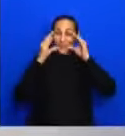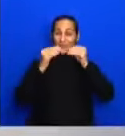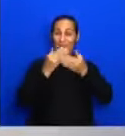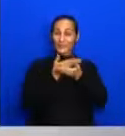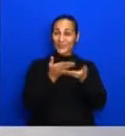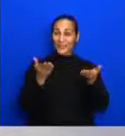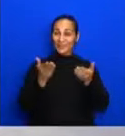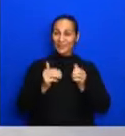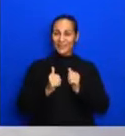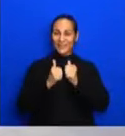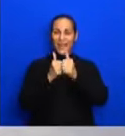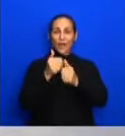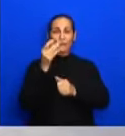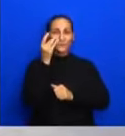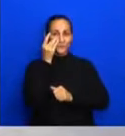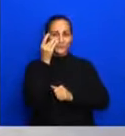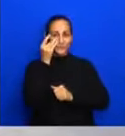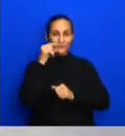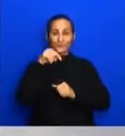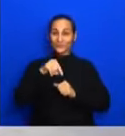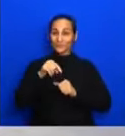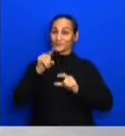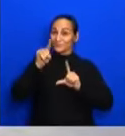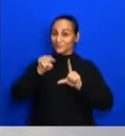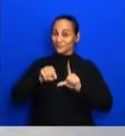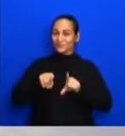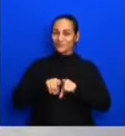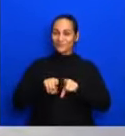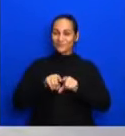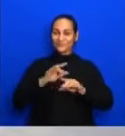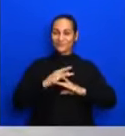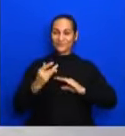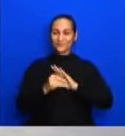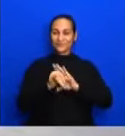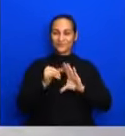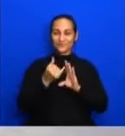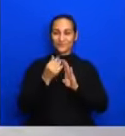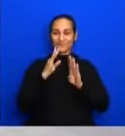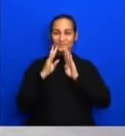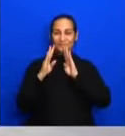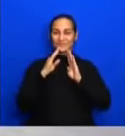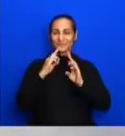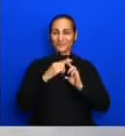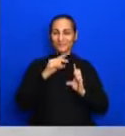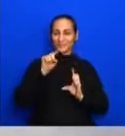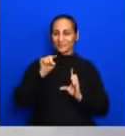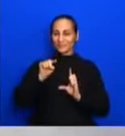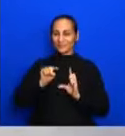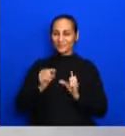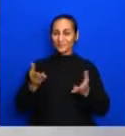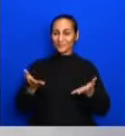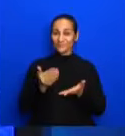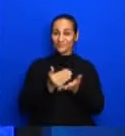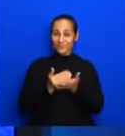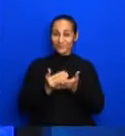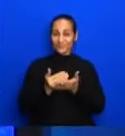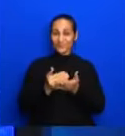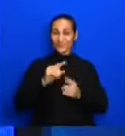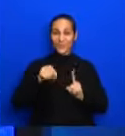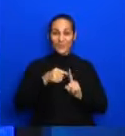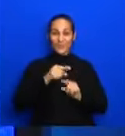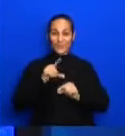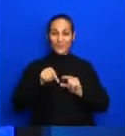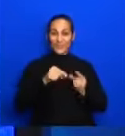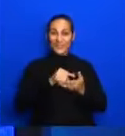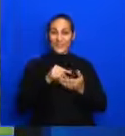muito boa noite a você que nos acompanha ao vivo aqui pela Rede TV e também pelos perfis do Facebook e do YouTube da Caixa e da Rede TV. Começa agora